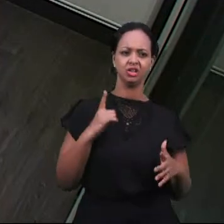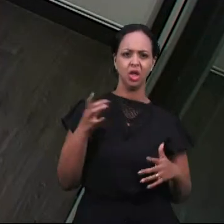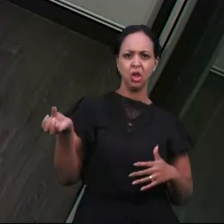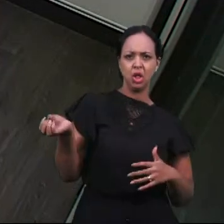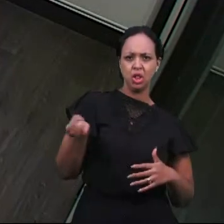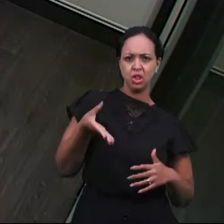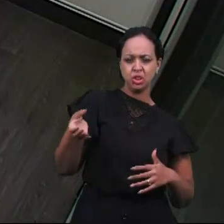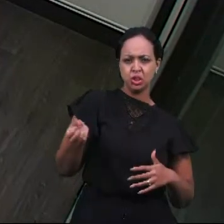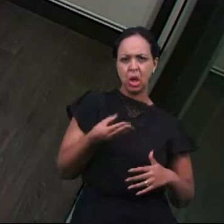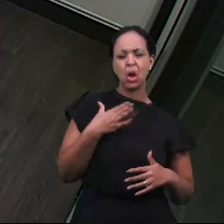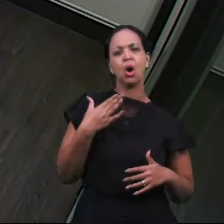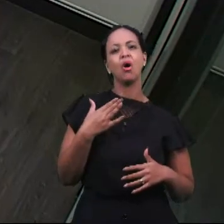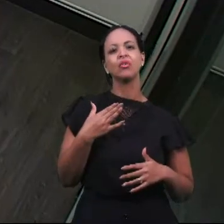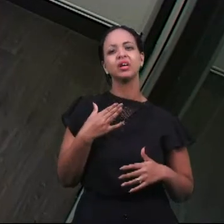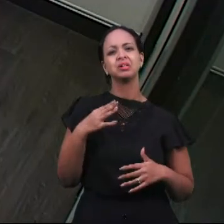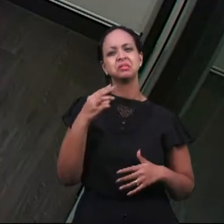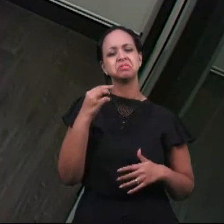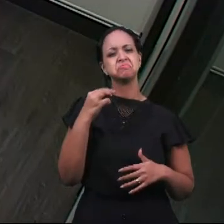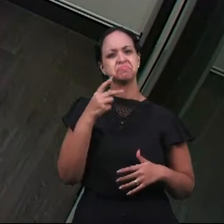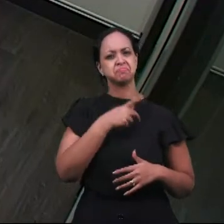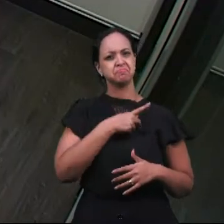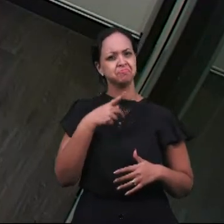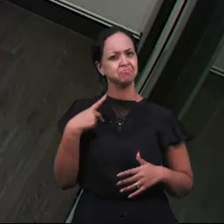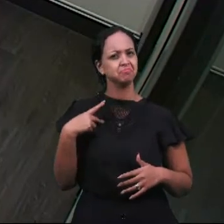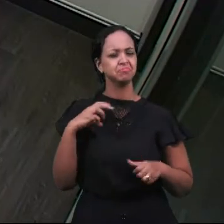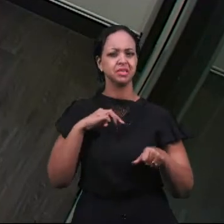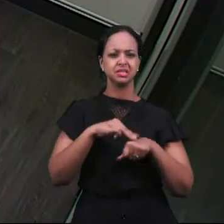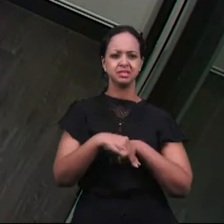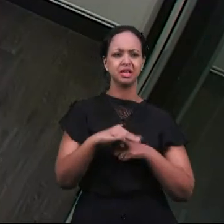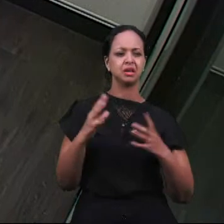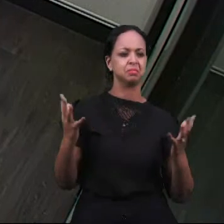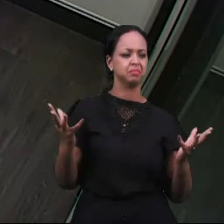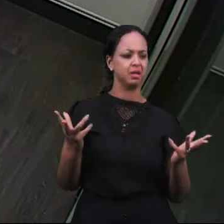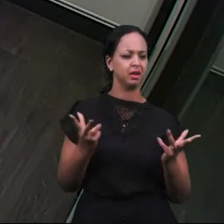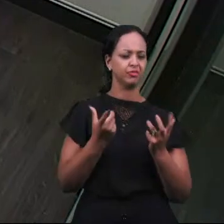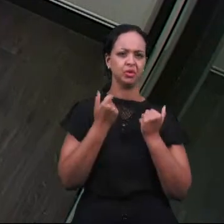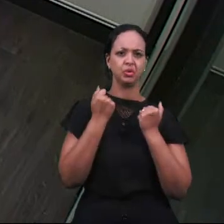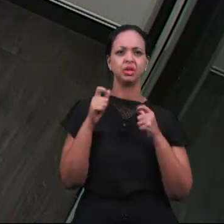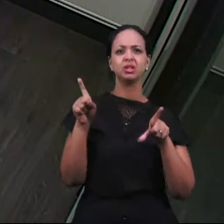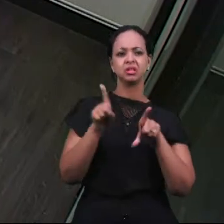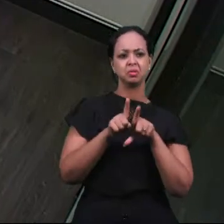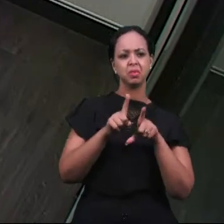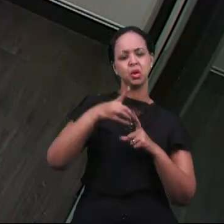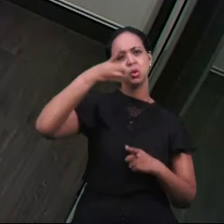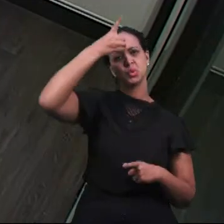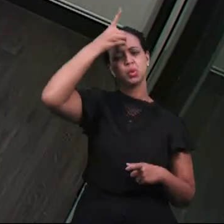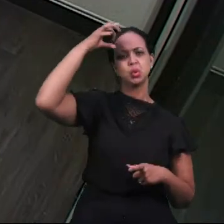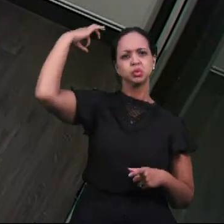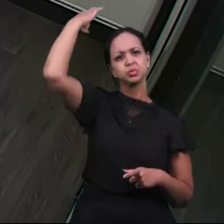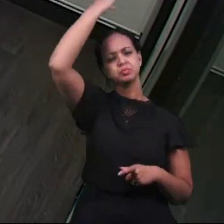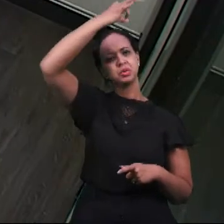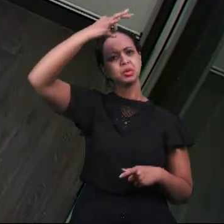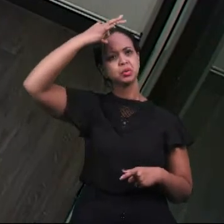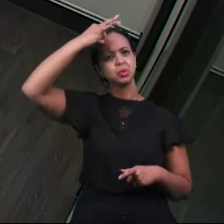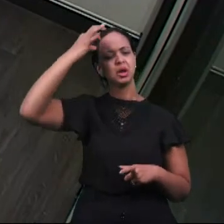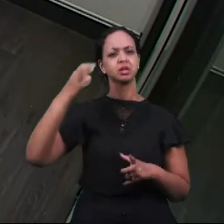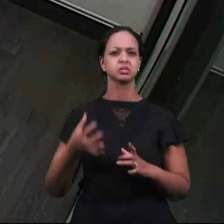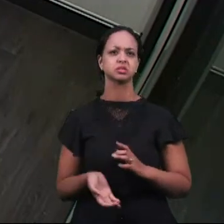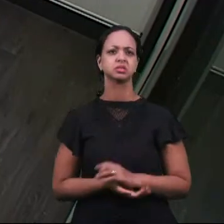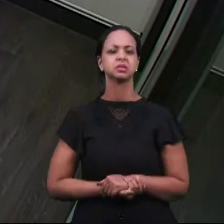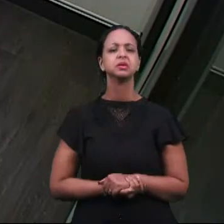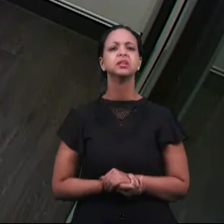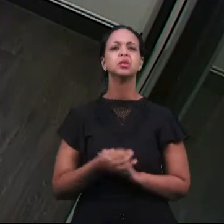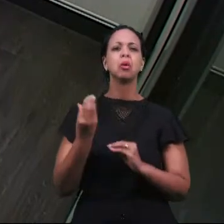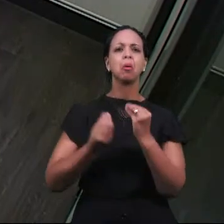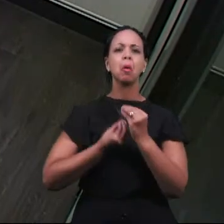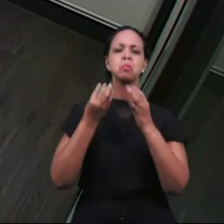caminhada. O ministério é algo maravilhoso, né? Algo muito nobre. E os dons espirituais, né? Como falam conosco, né? Sim.